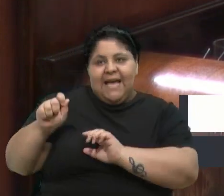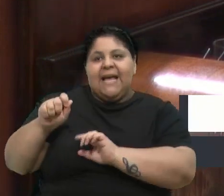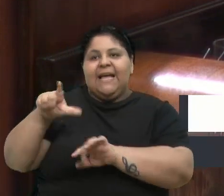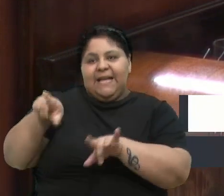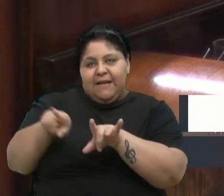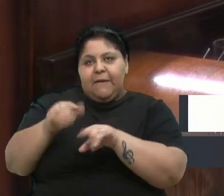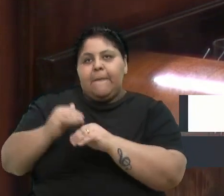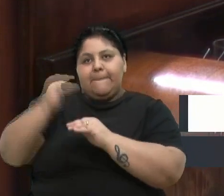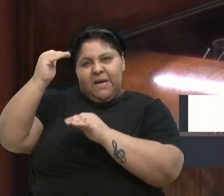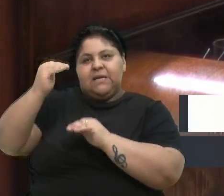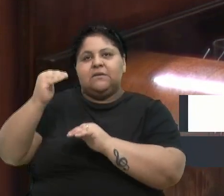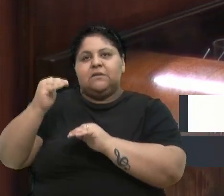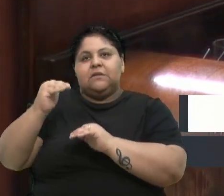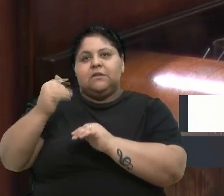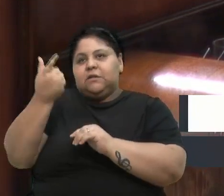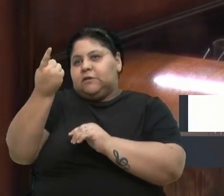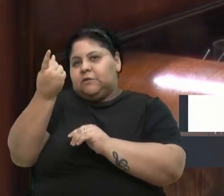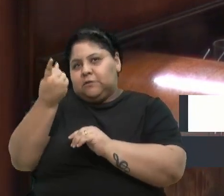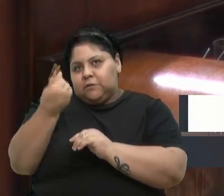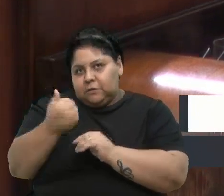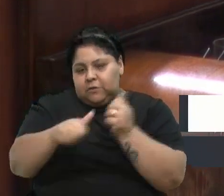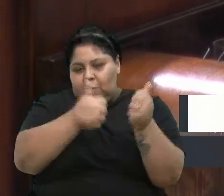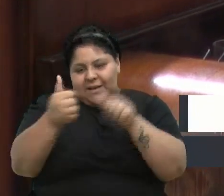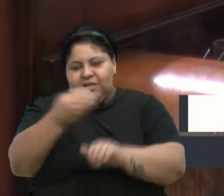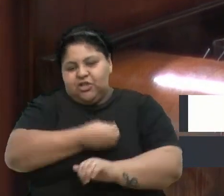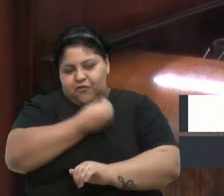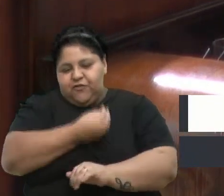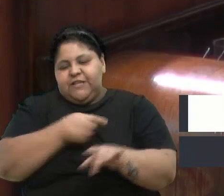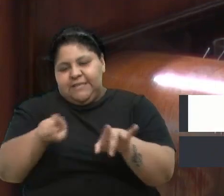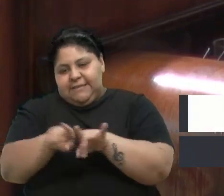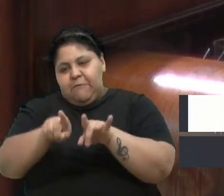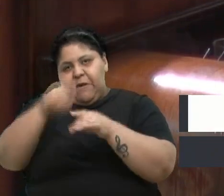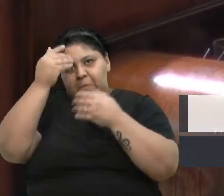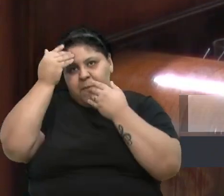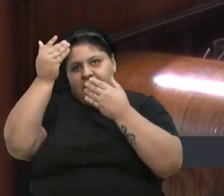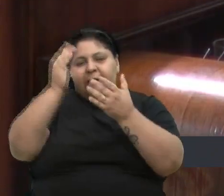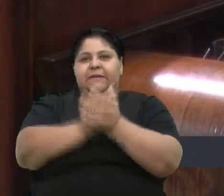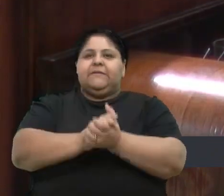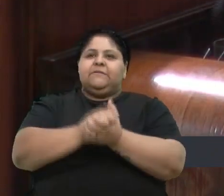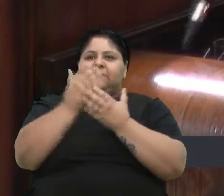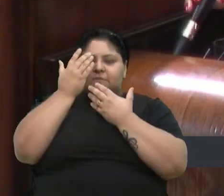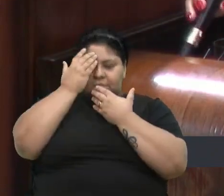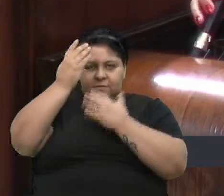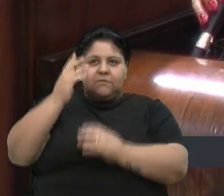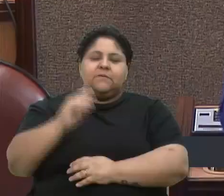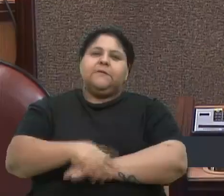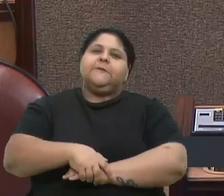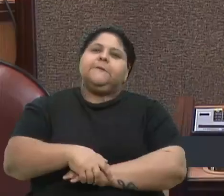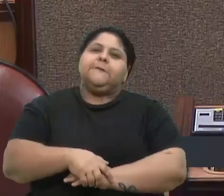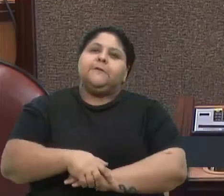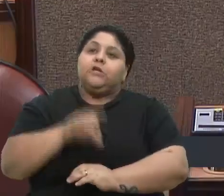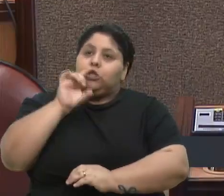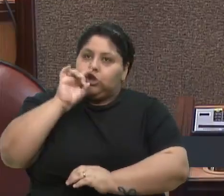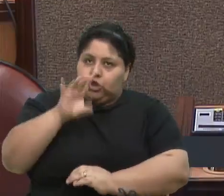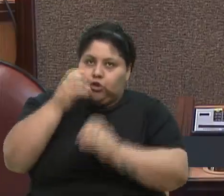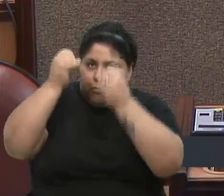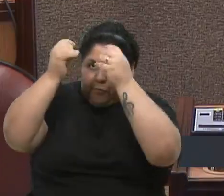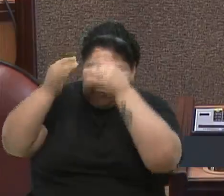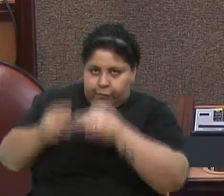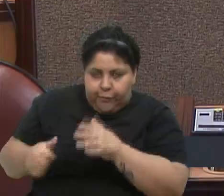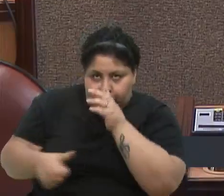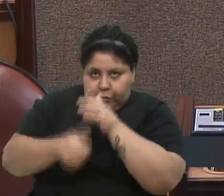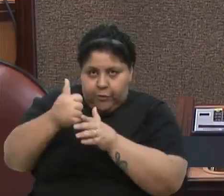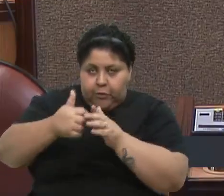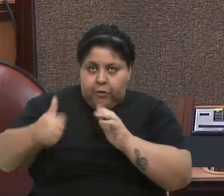vez mais recursos e mais qualidade de vida. Parabéns. Obrigada, vereadora Marisol. E só para a gente salientar a importância do evento que